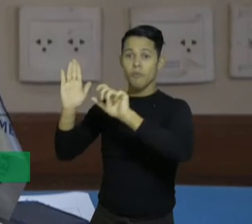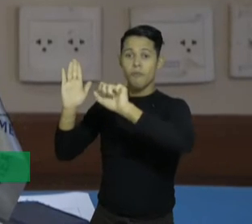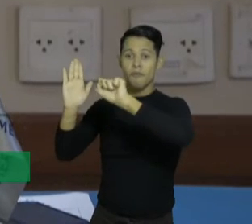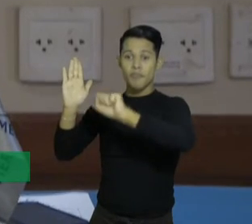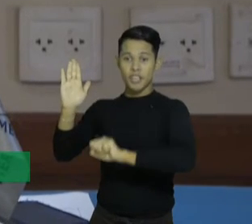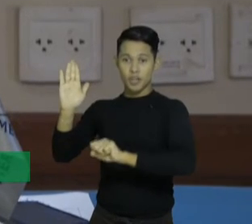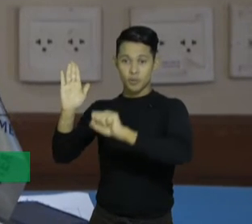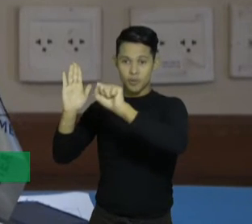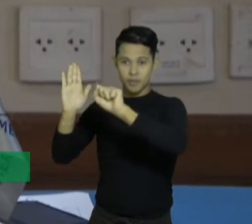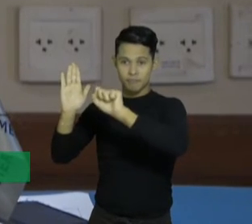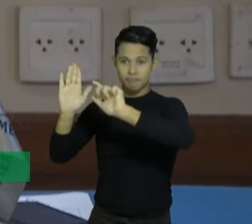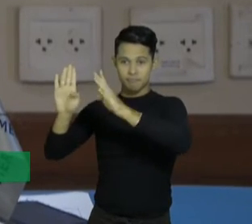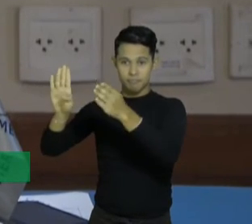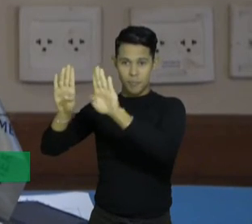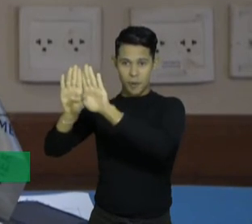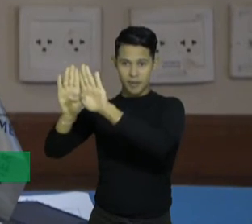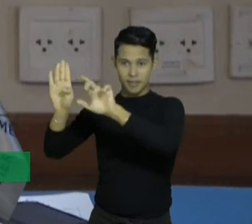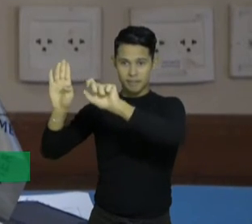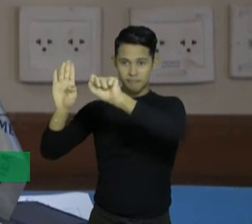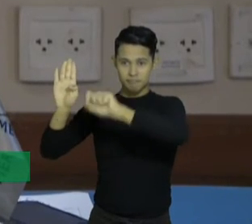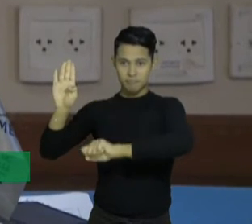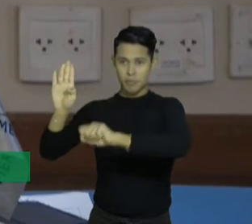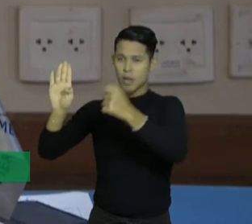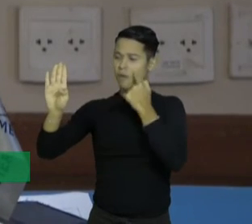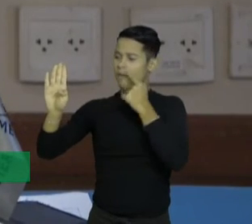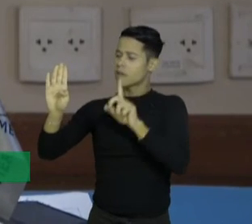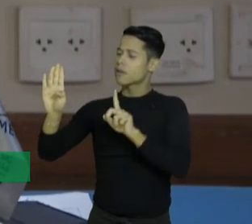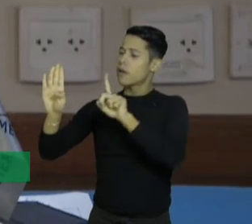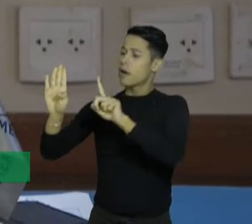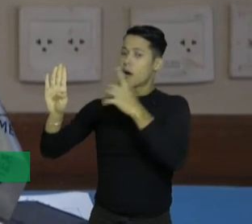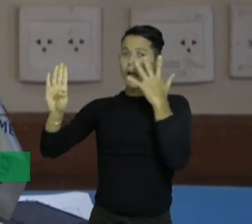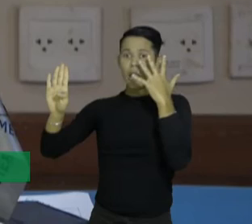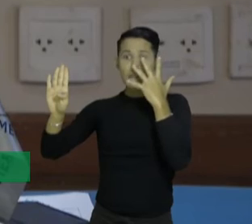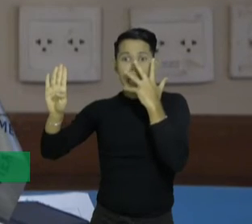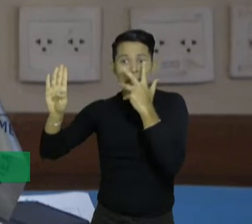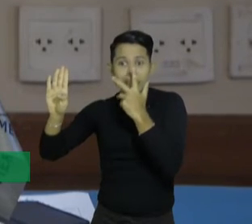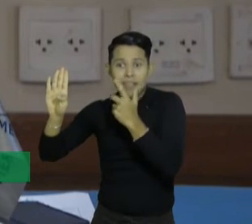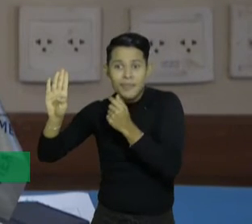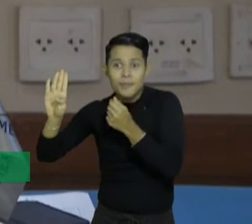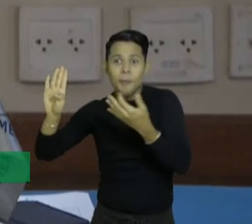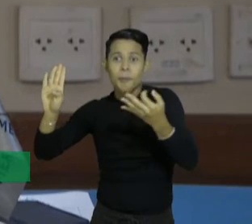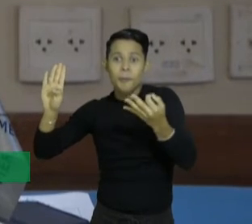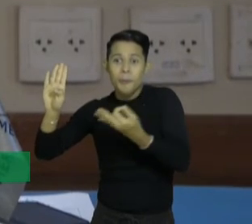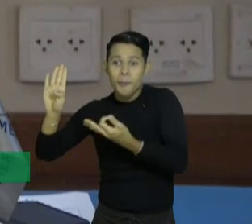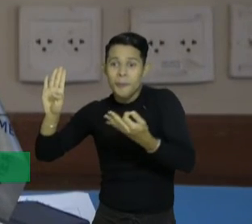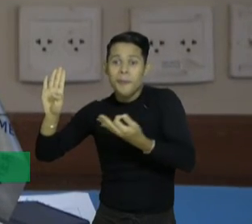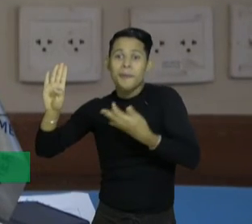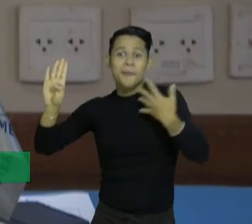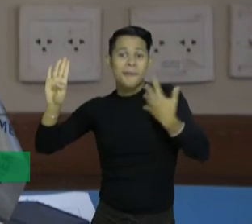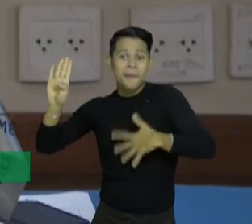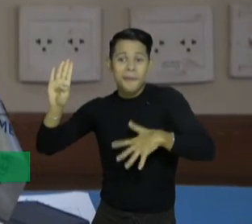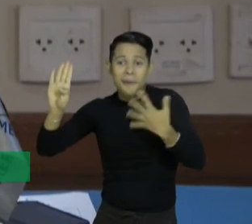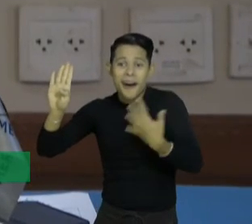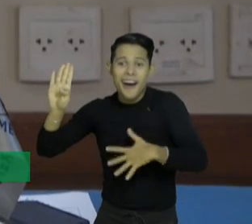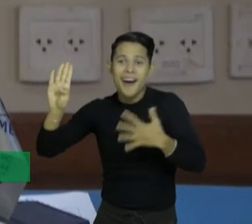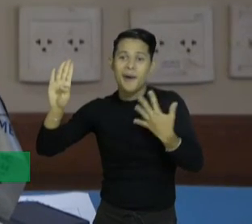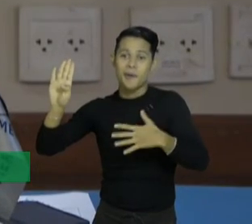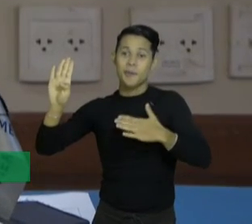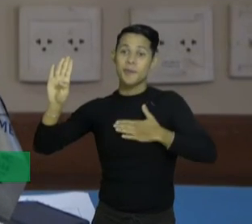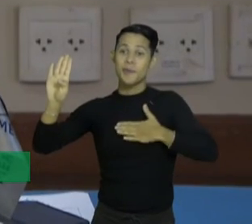fechadura me atraiu era era Espetacular a fechadura perfeita pra porta da meu do meu novo escritório de